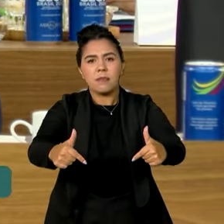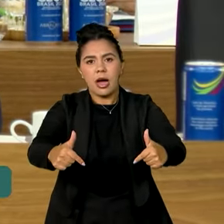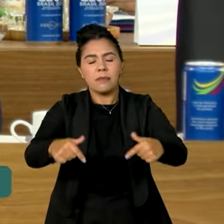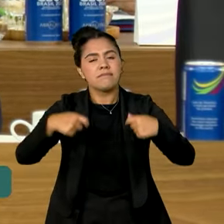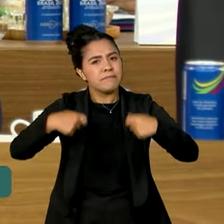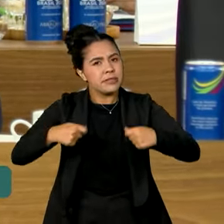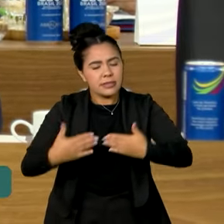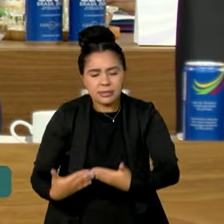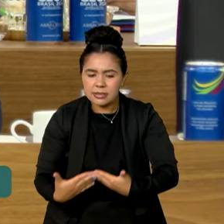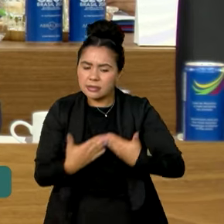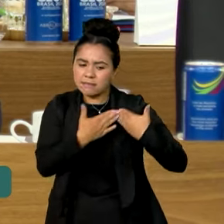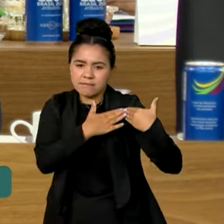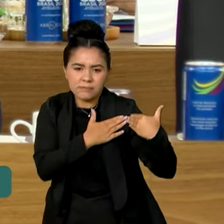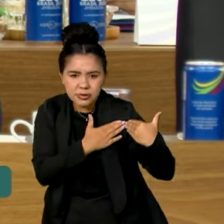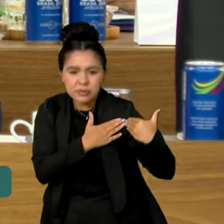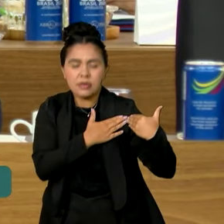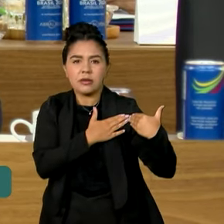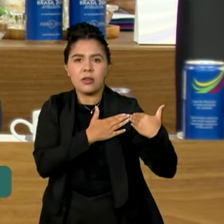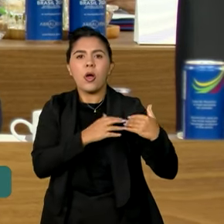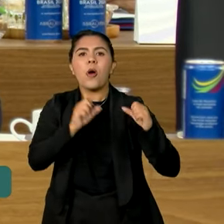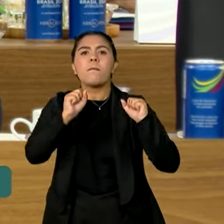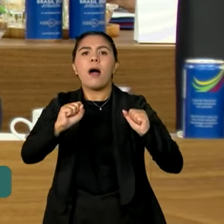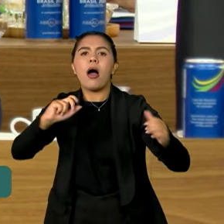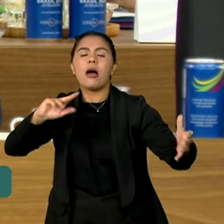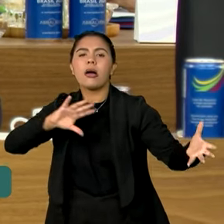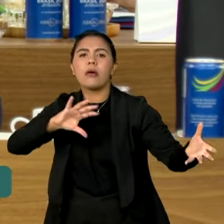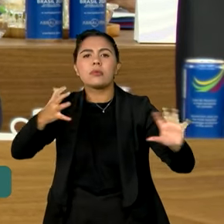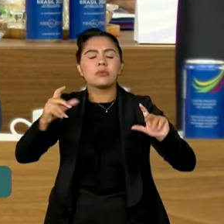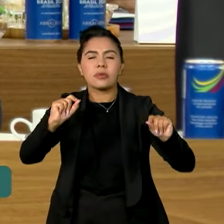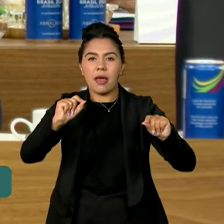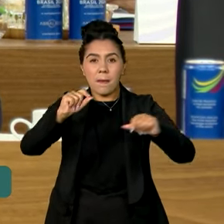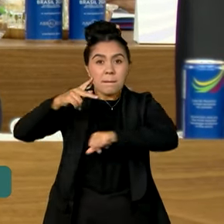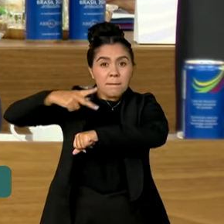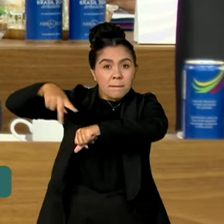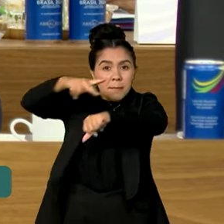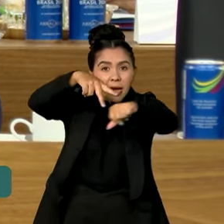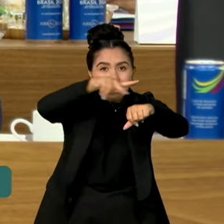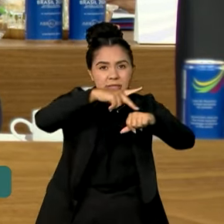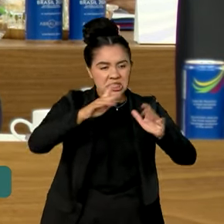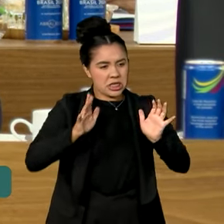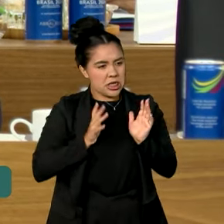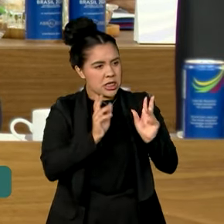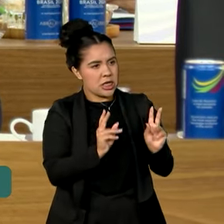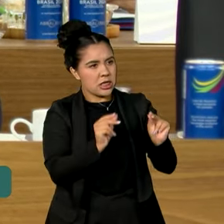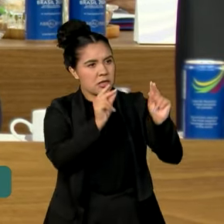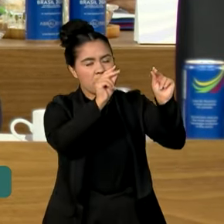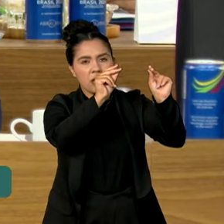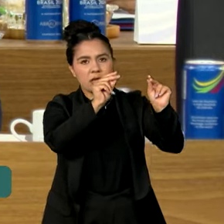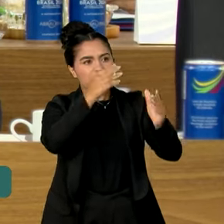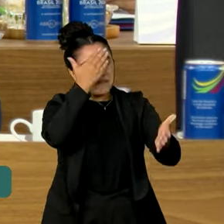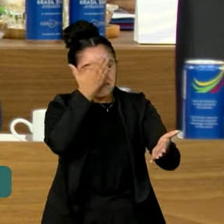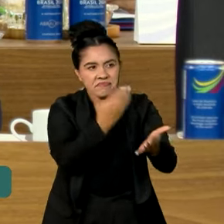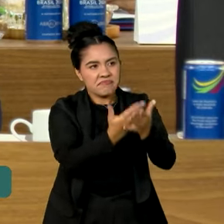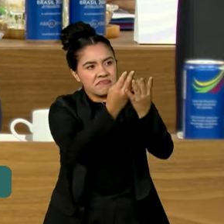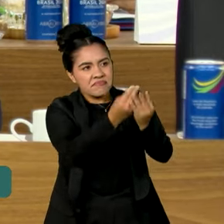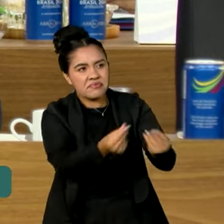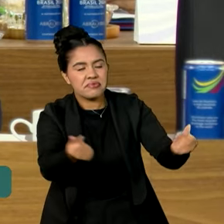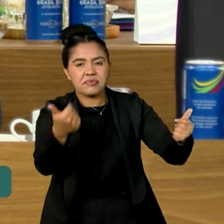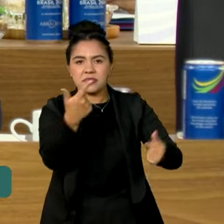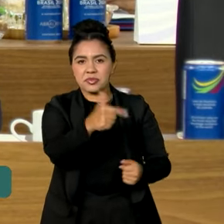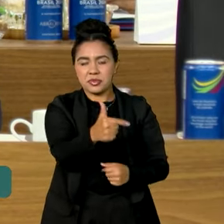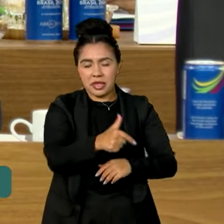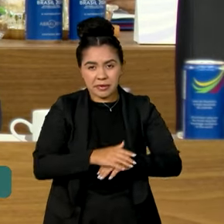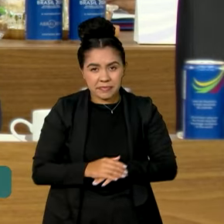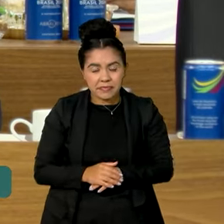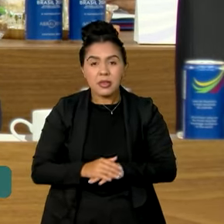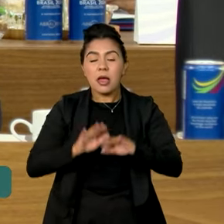responsabilidades históricas, as nações ricas não terão credibilidade para exigir a ambição dos demais.